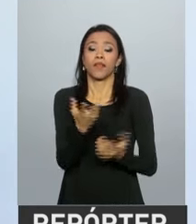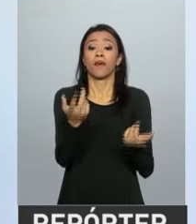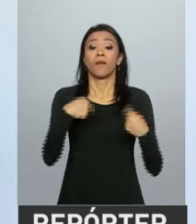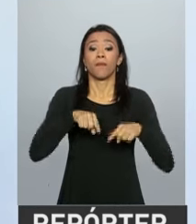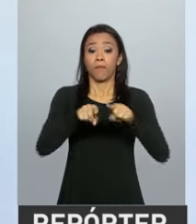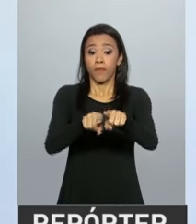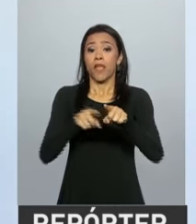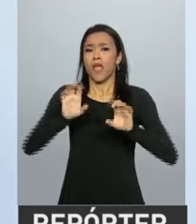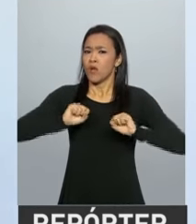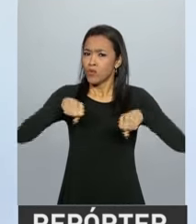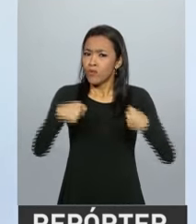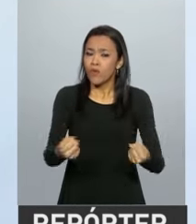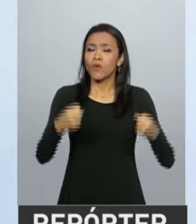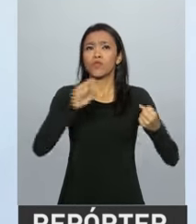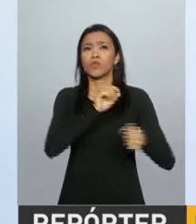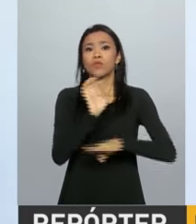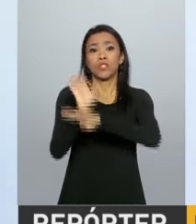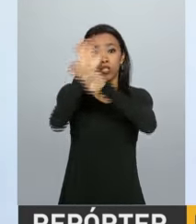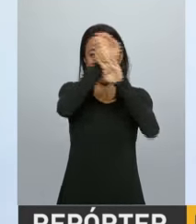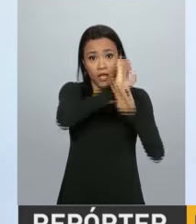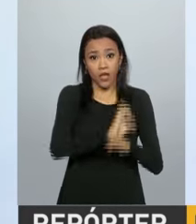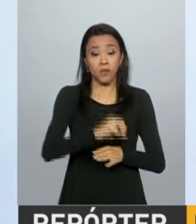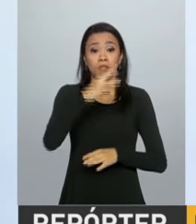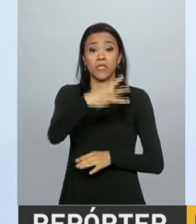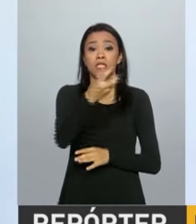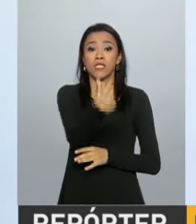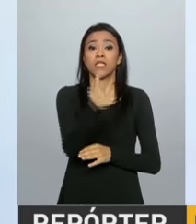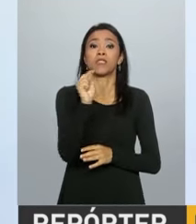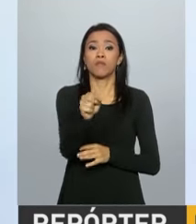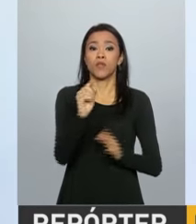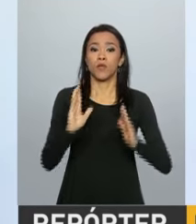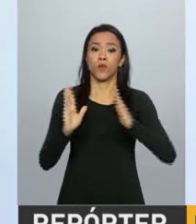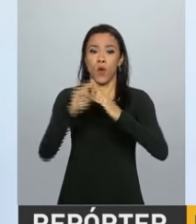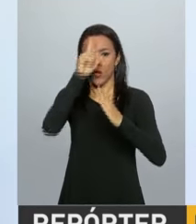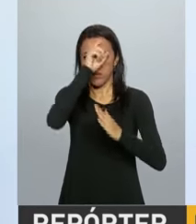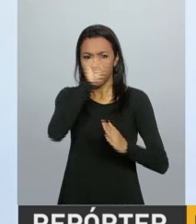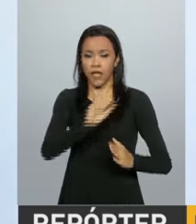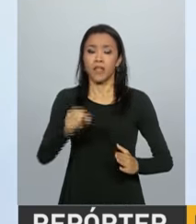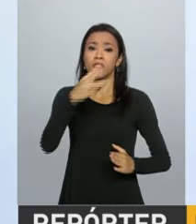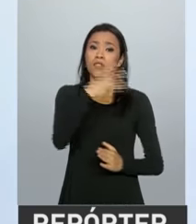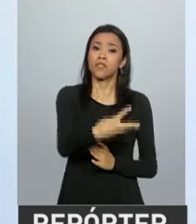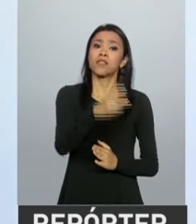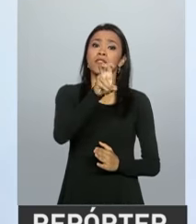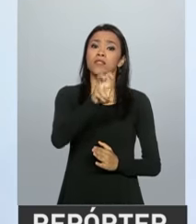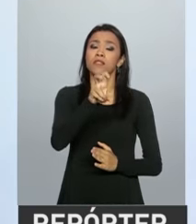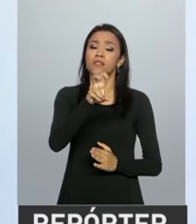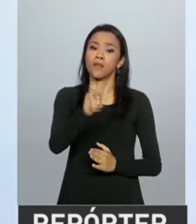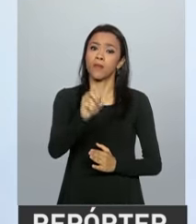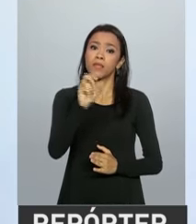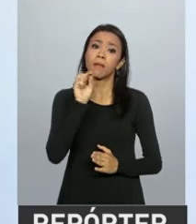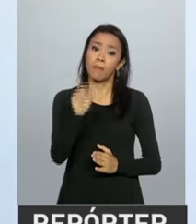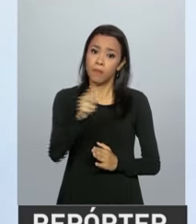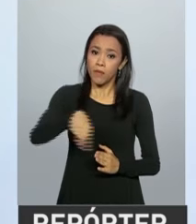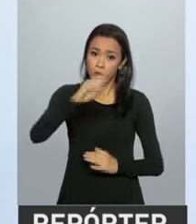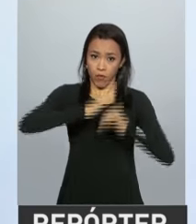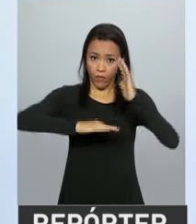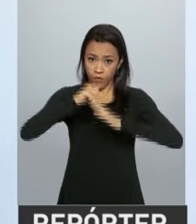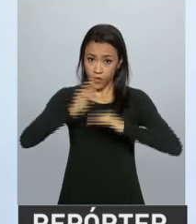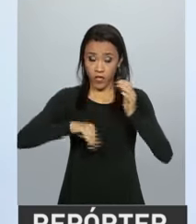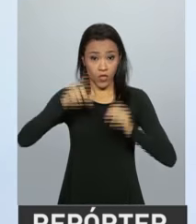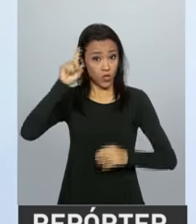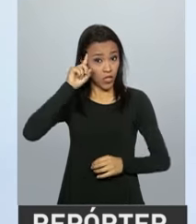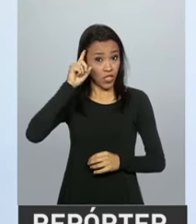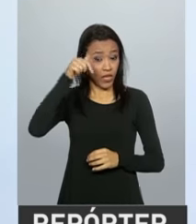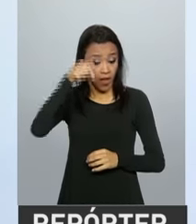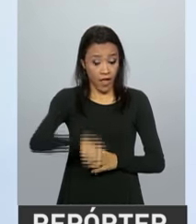campanha é um esforço de todos os estados, com 36 mil postos e 350 mil profissionais de saúde envolvidos. O dia D é no dia